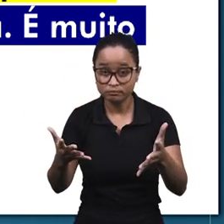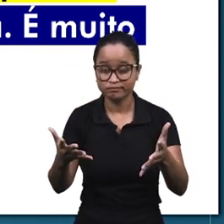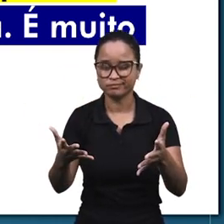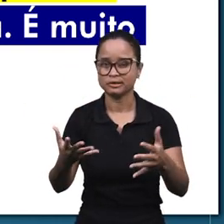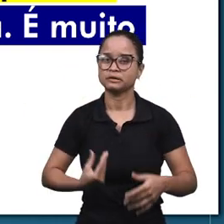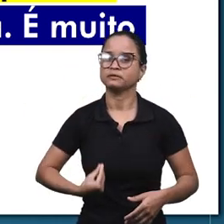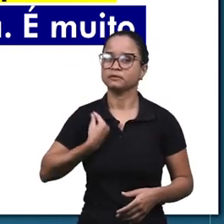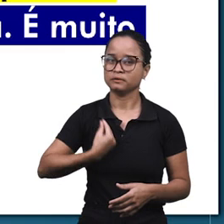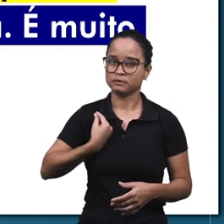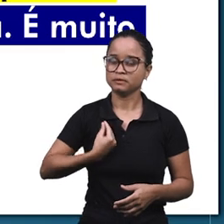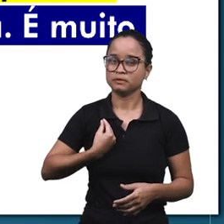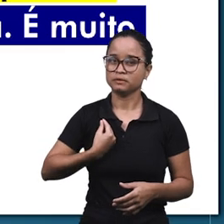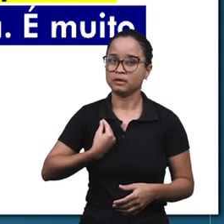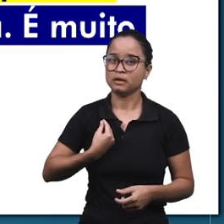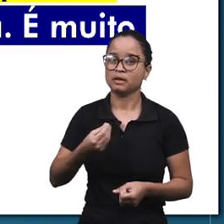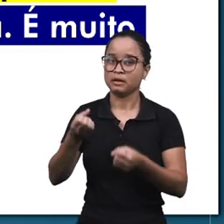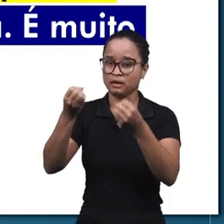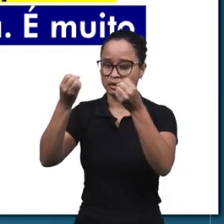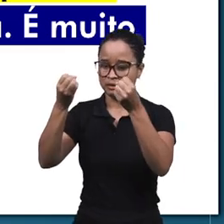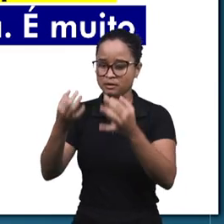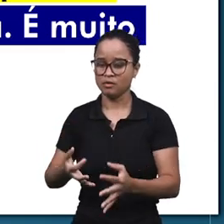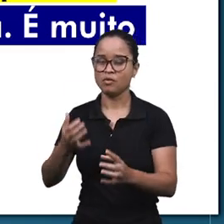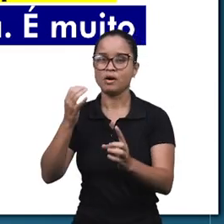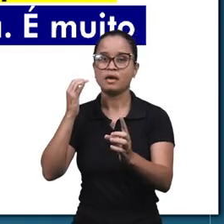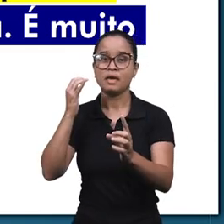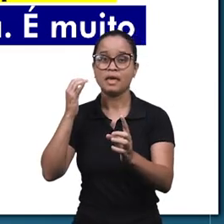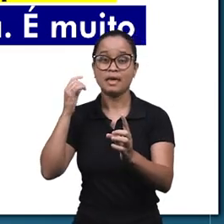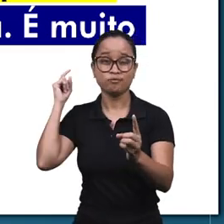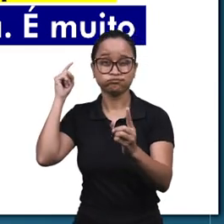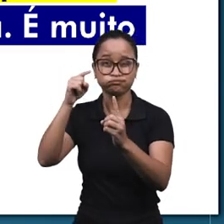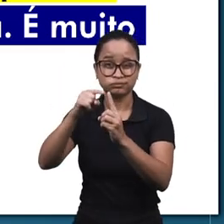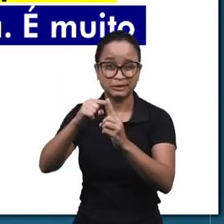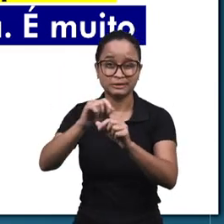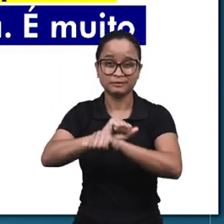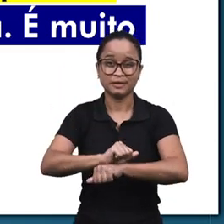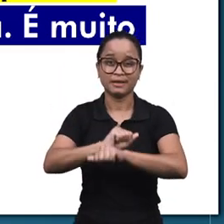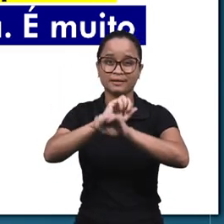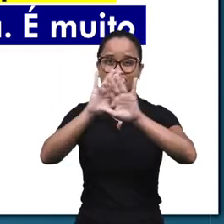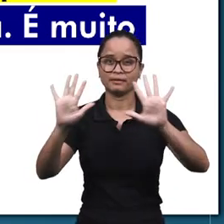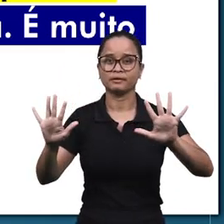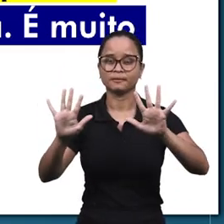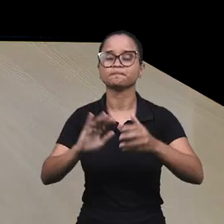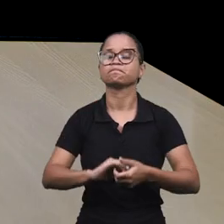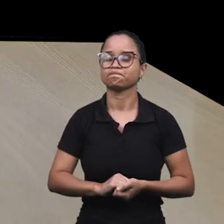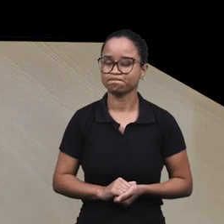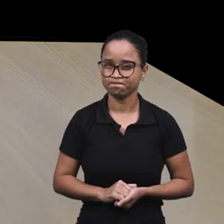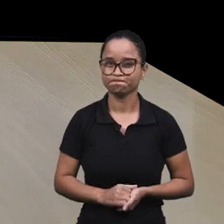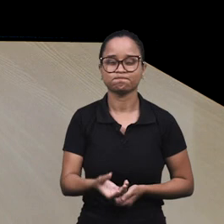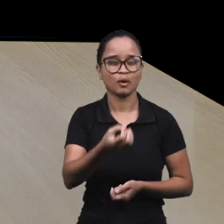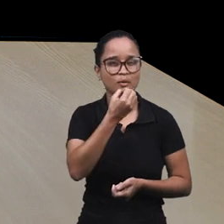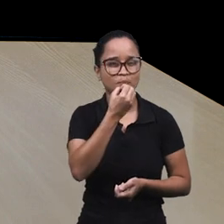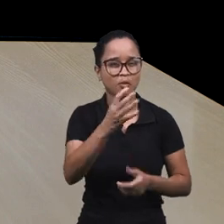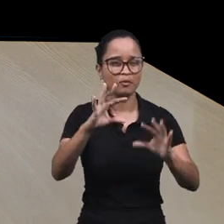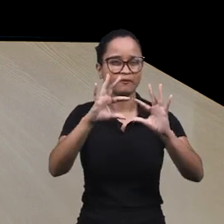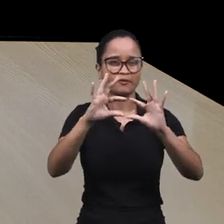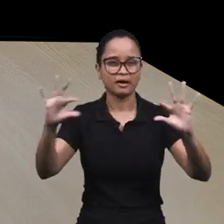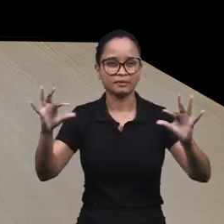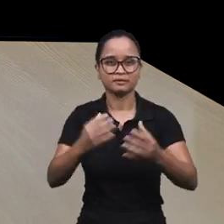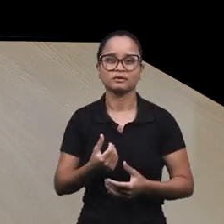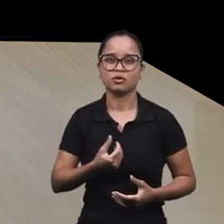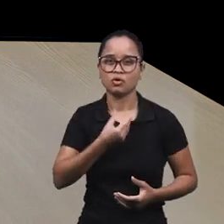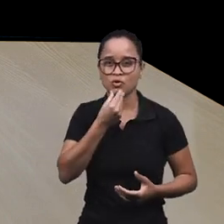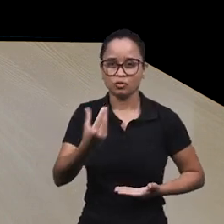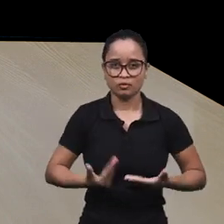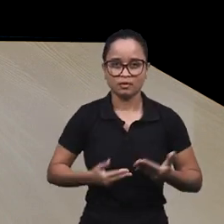muito viva. A narrativa é objetiva e muito esclarecedora. Muito bem colocado na frase